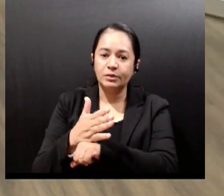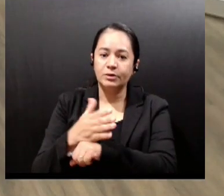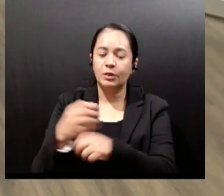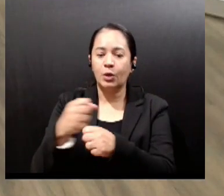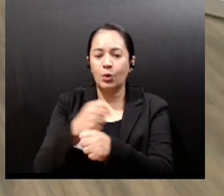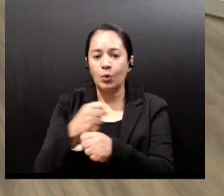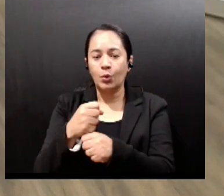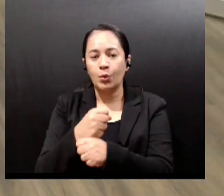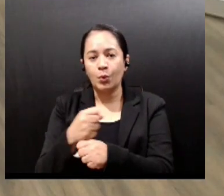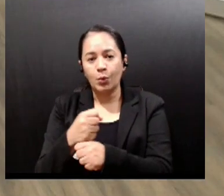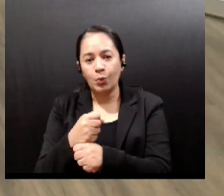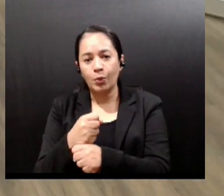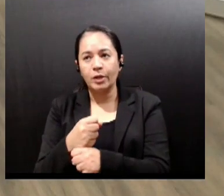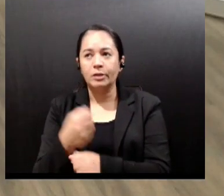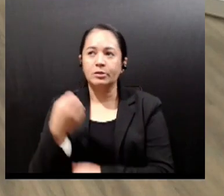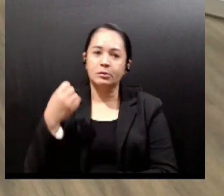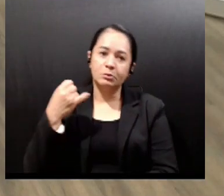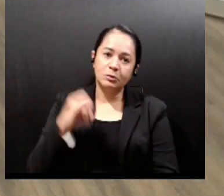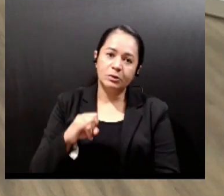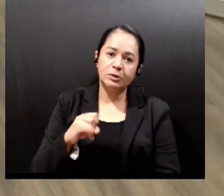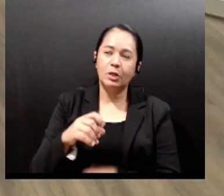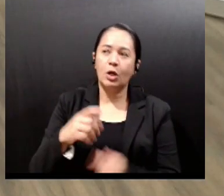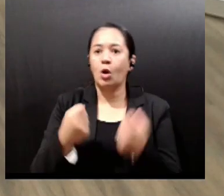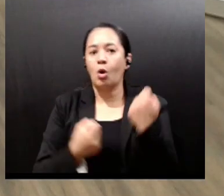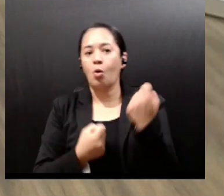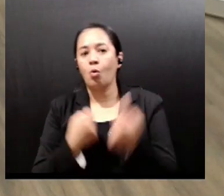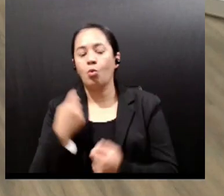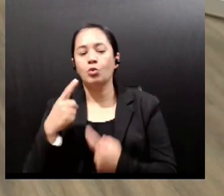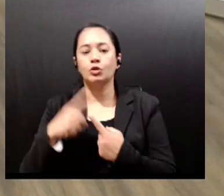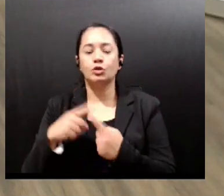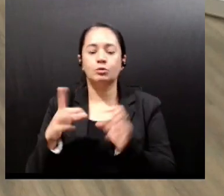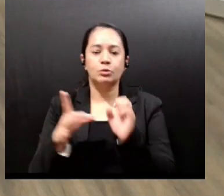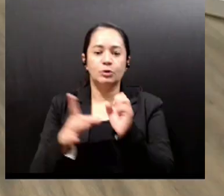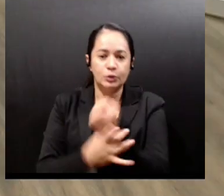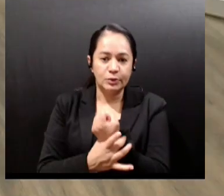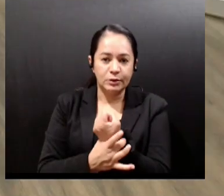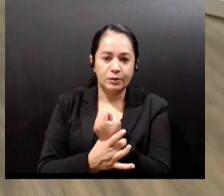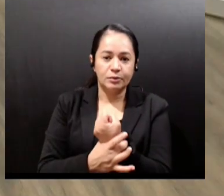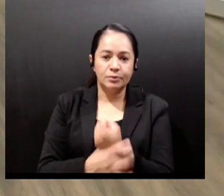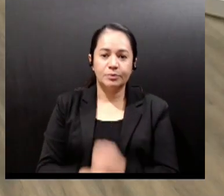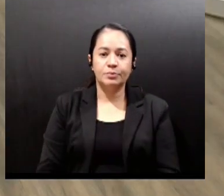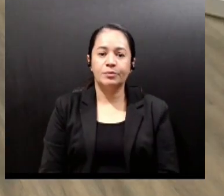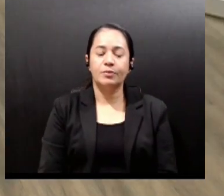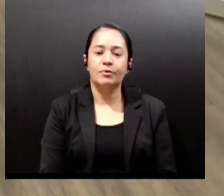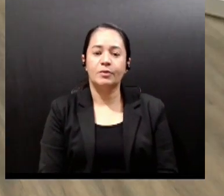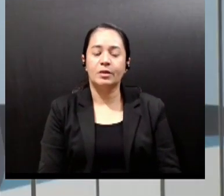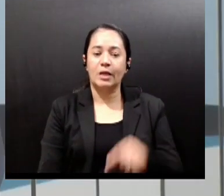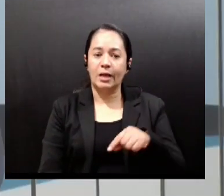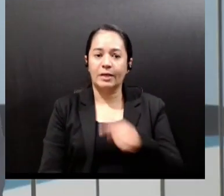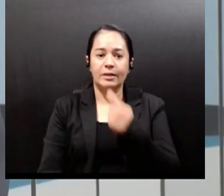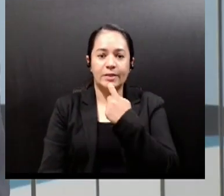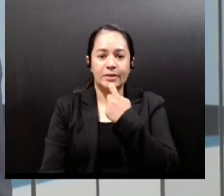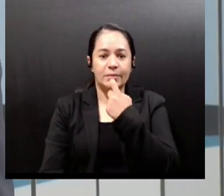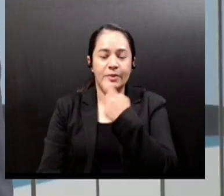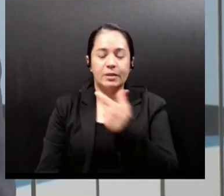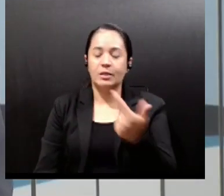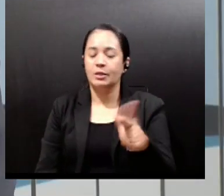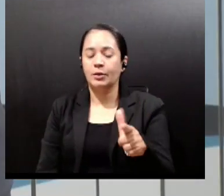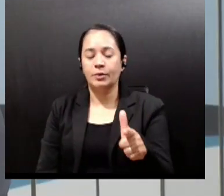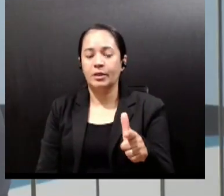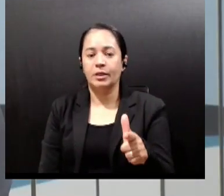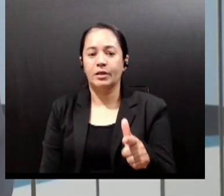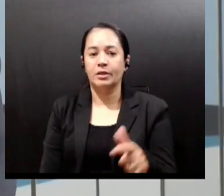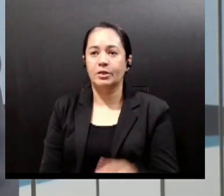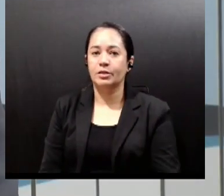se tem algum tipo de seguro? Aqui na cidade de Campinas, particularmente, não tem. Houve já